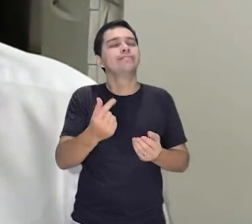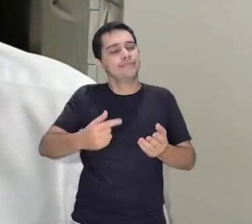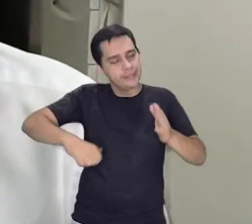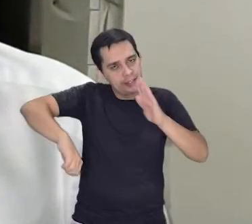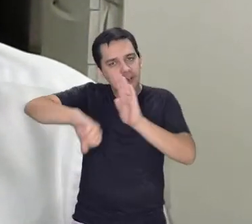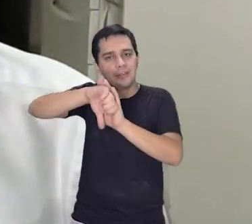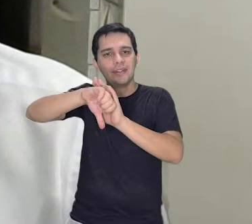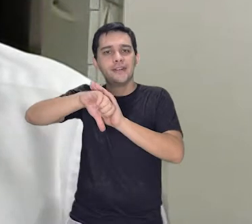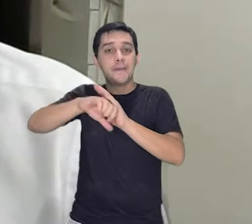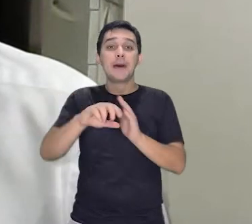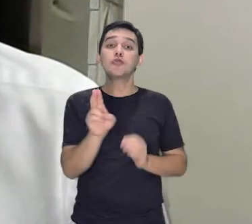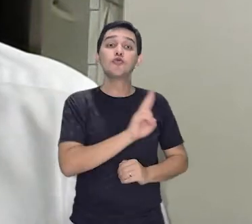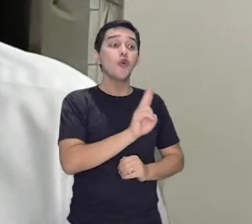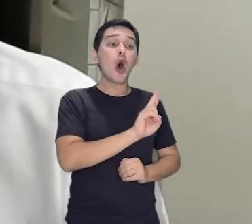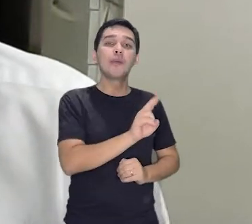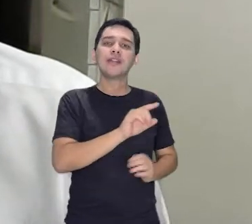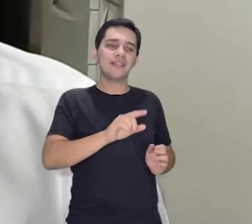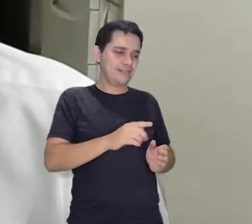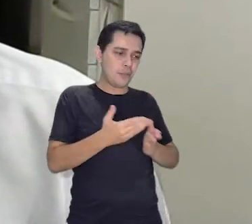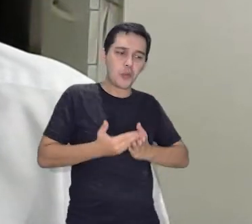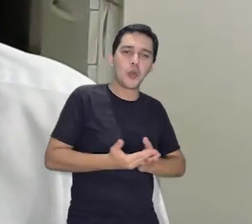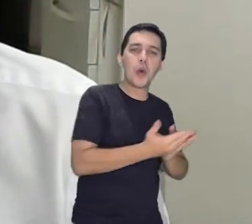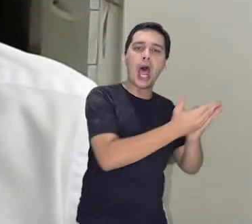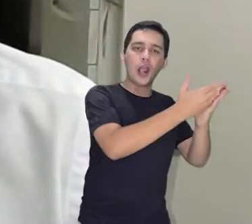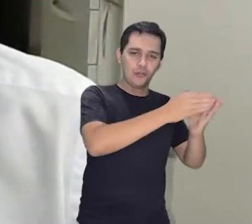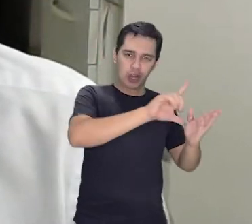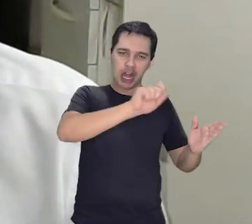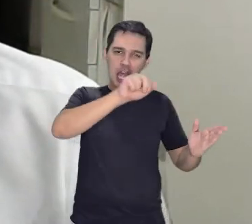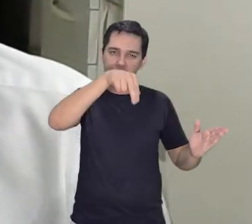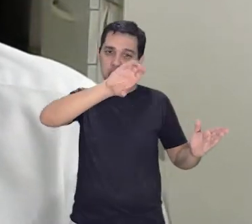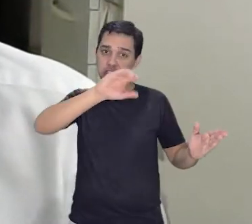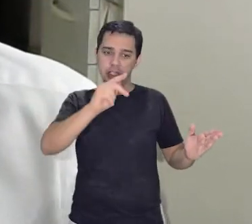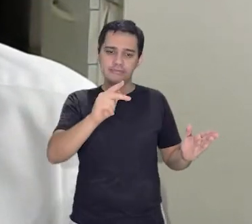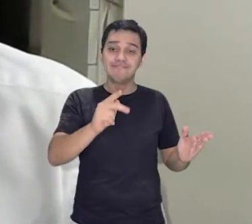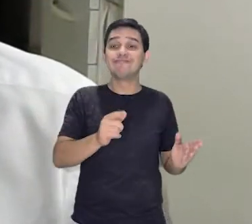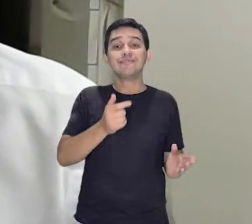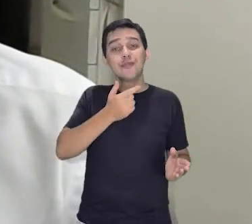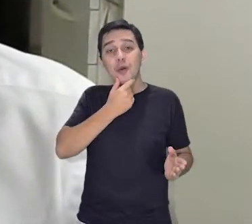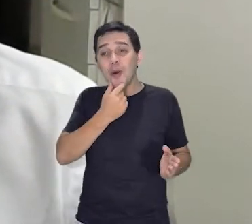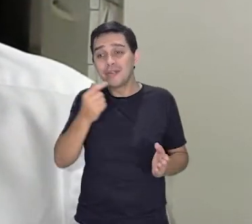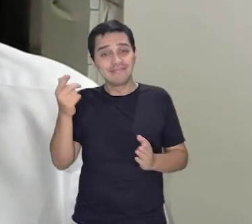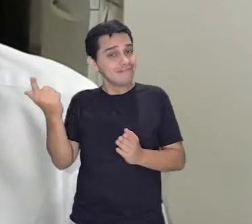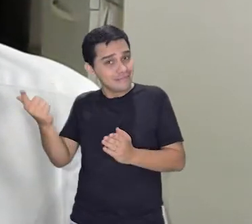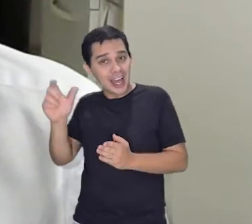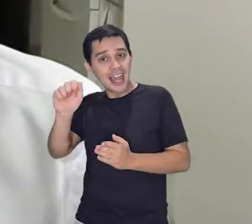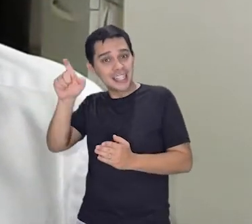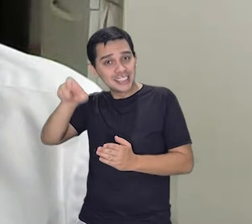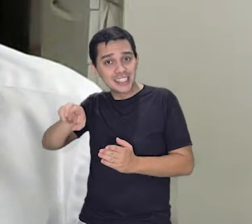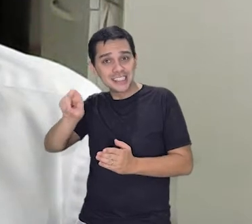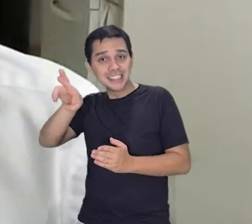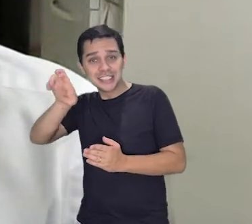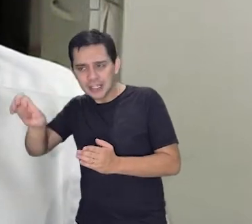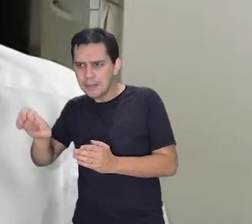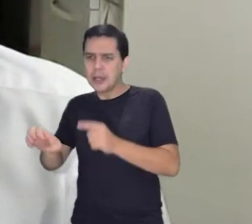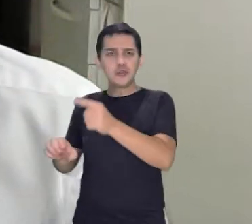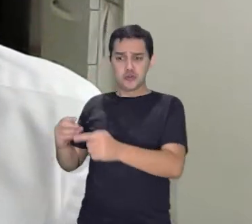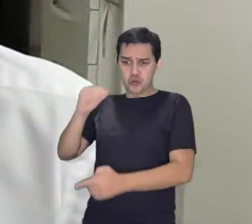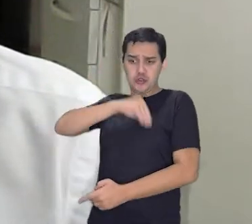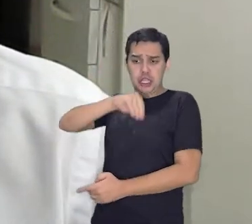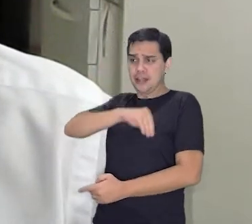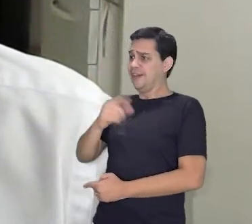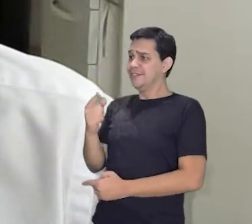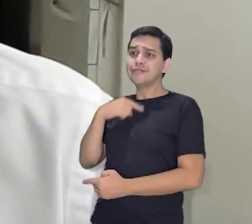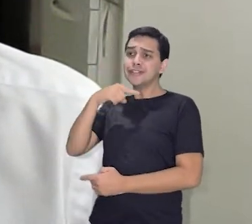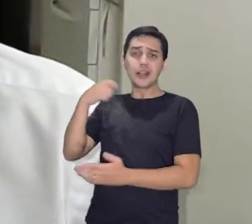foi registrado no nome de Alexandre, que também admitiu ser simplesmente um laranja e não ter recursos para a aquisição de uma